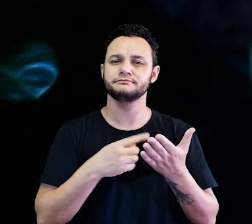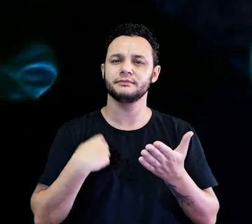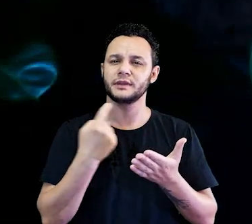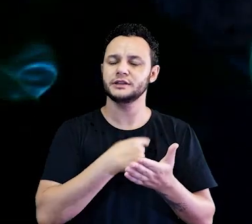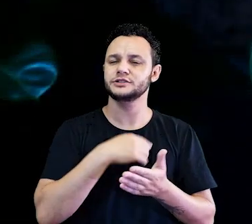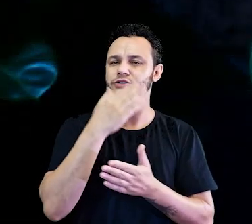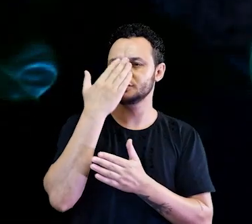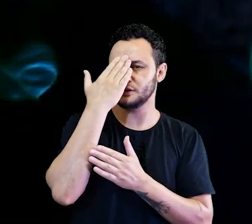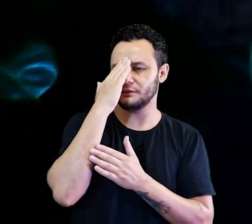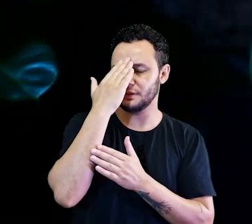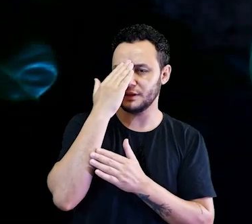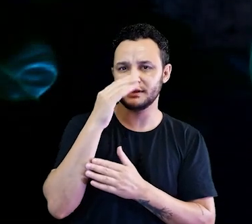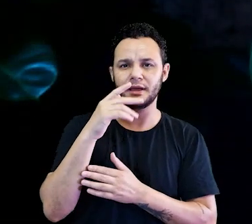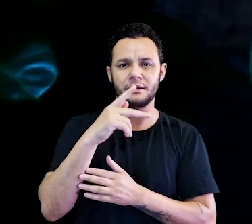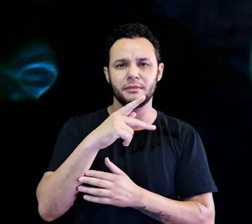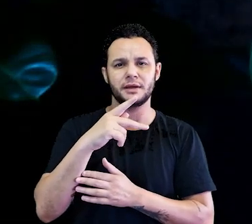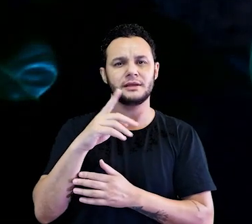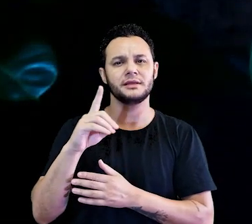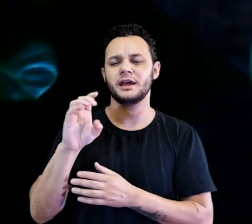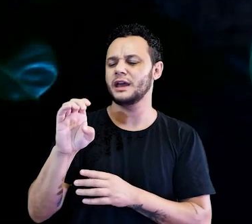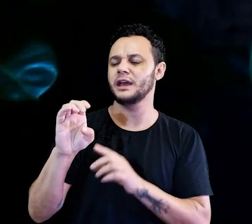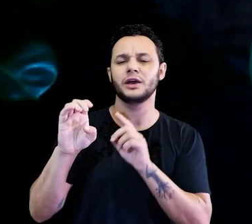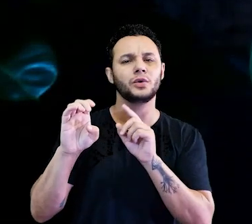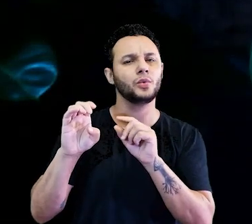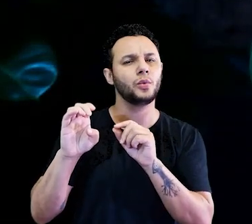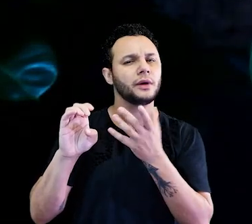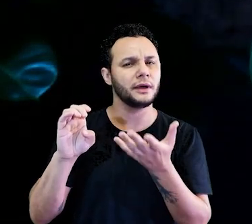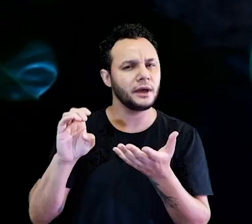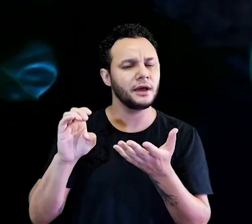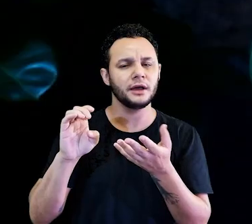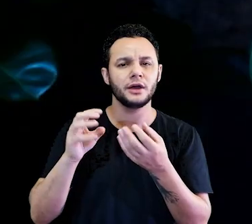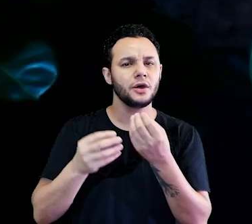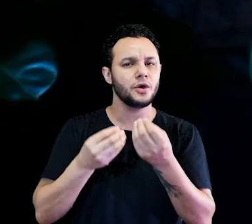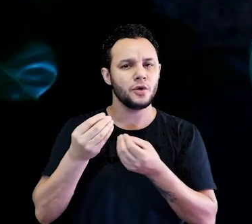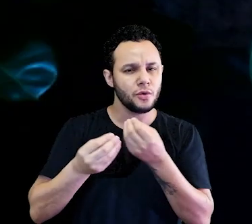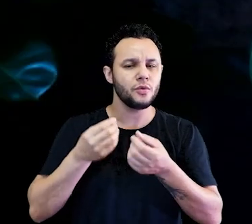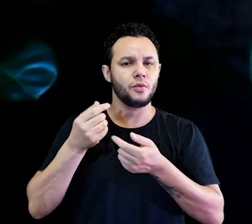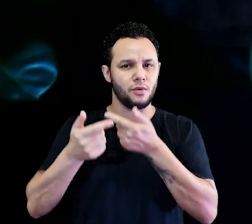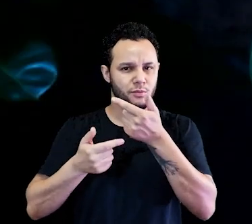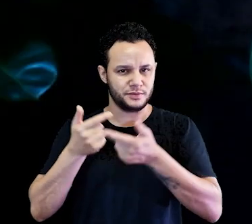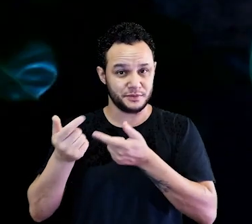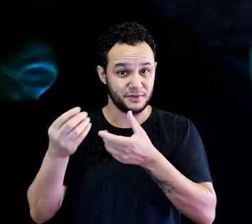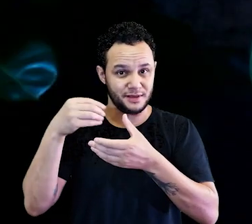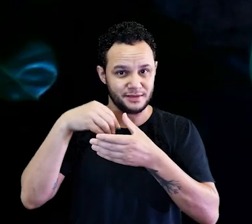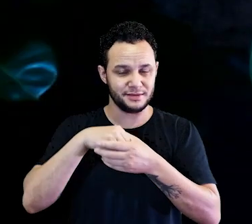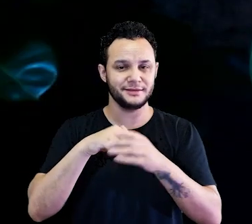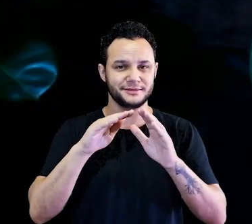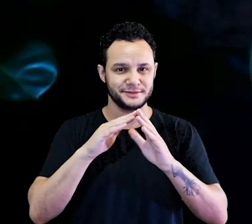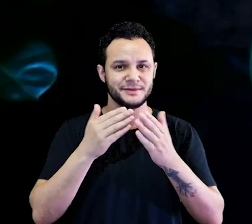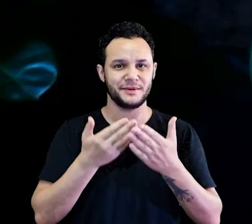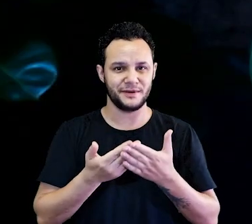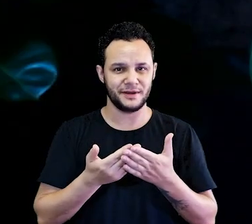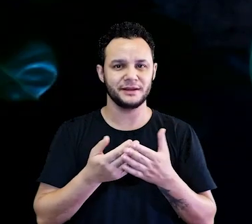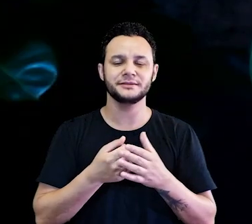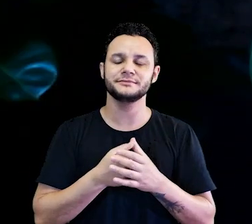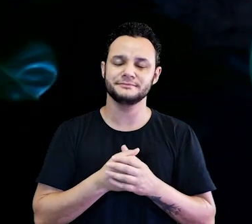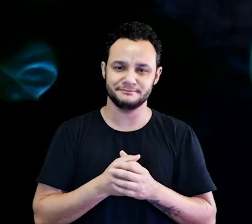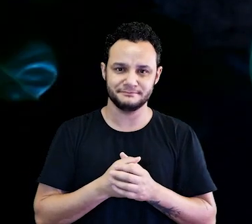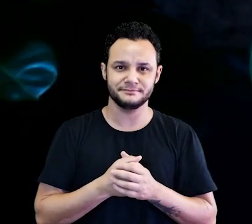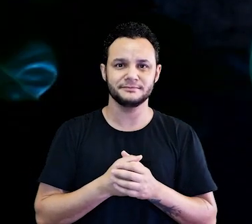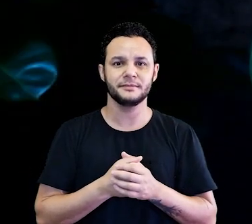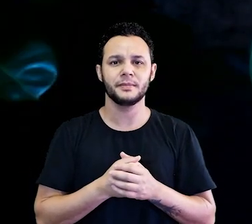gente compreender o que é o PDDE, né, e como, né, trabalhar com o PDDE-SRM lá na escola.